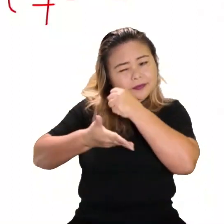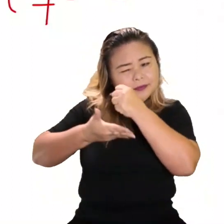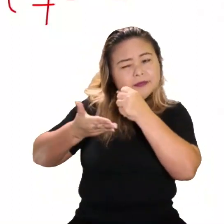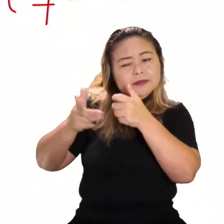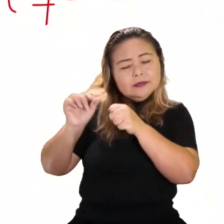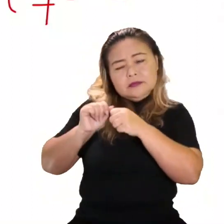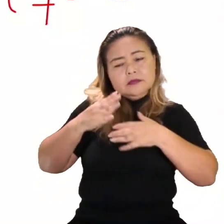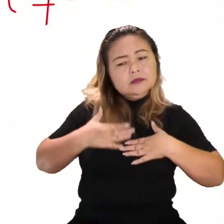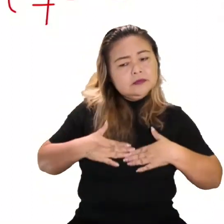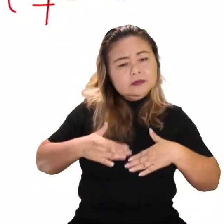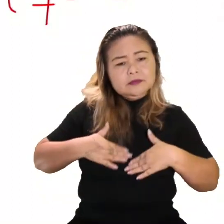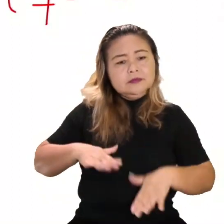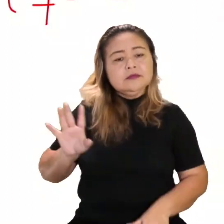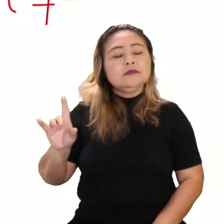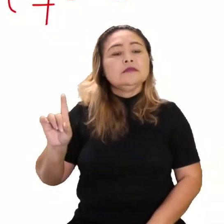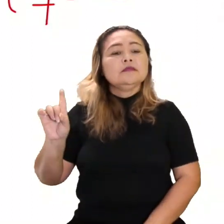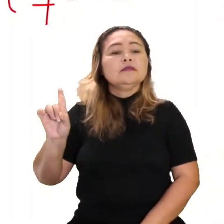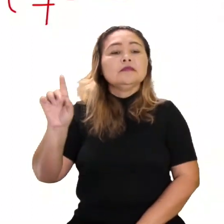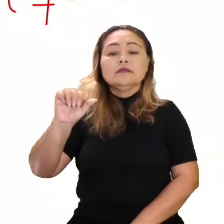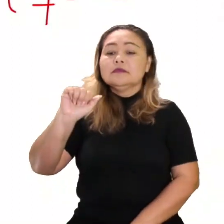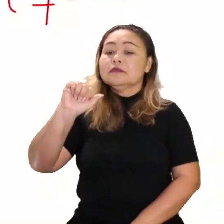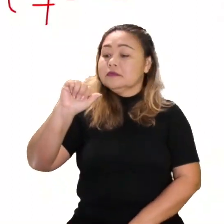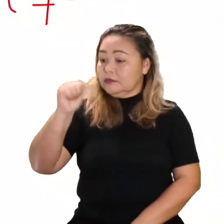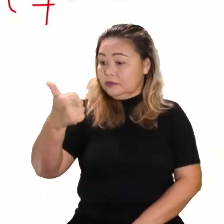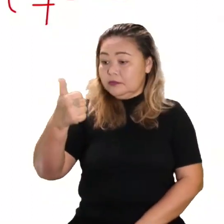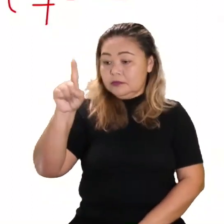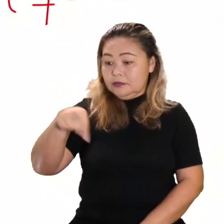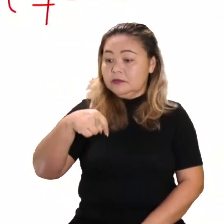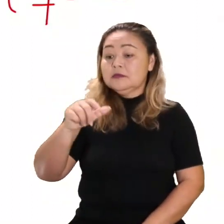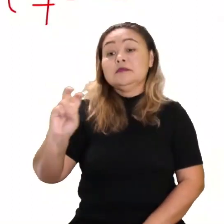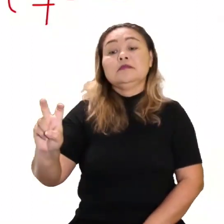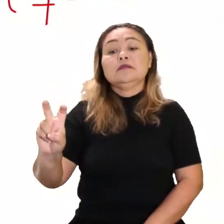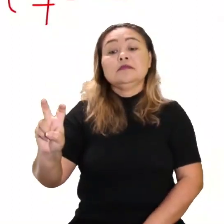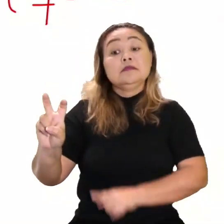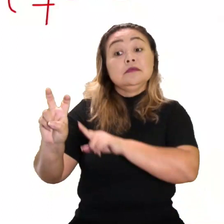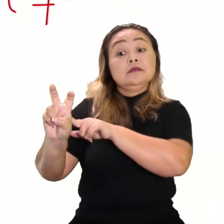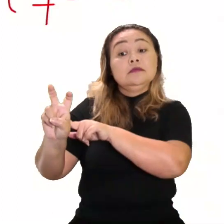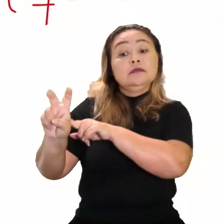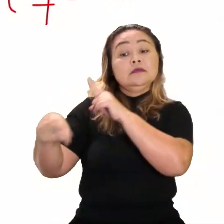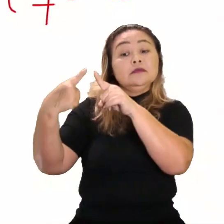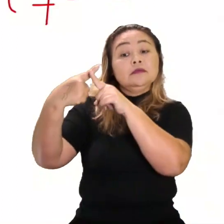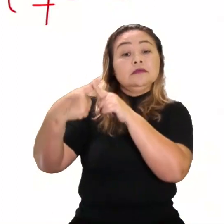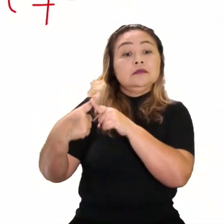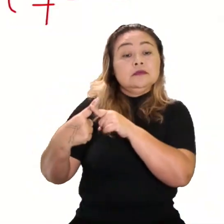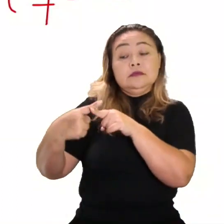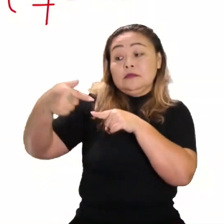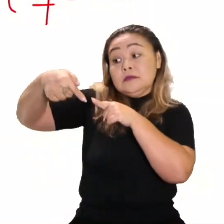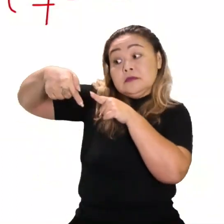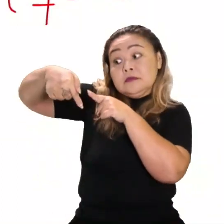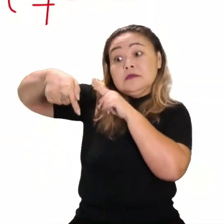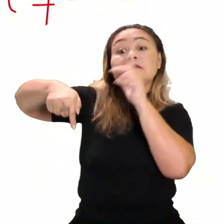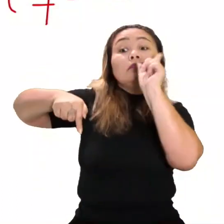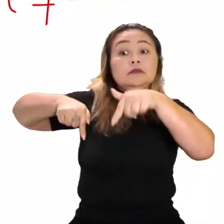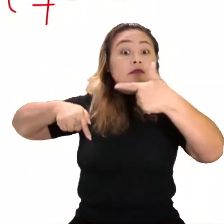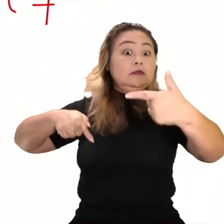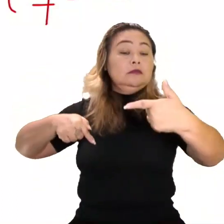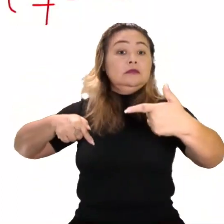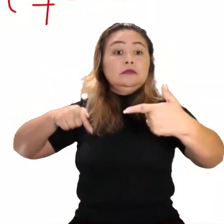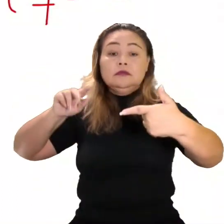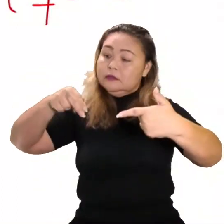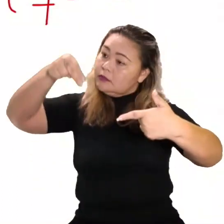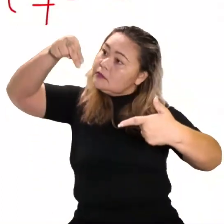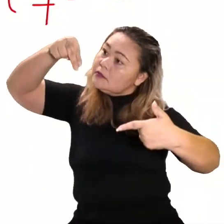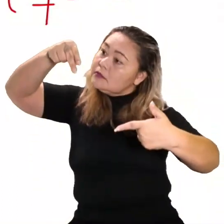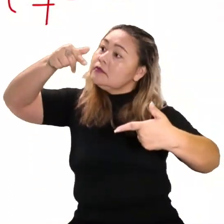básica. É bem tranquilo, não tem mistério. Lá. Quem é o A1? O A1 é 5. vezes a razão que é 2 elevado